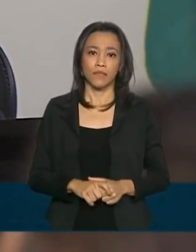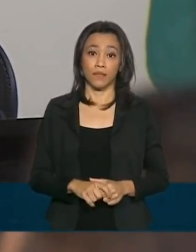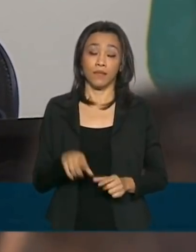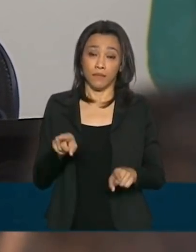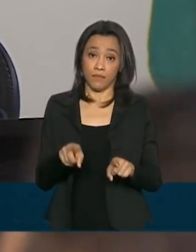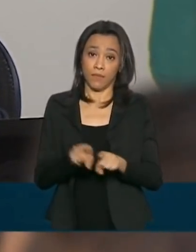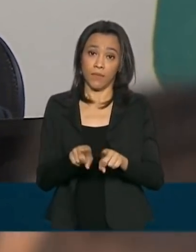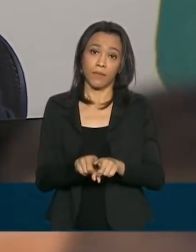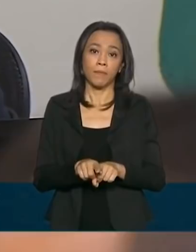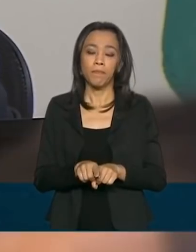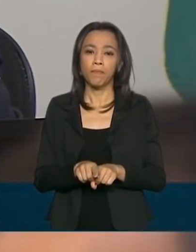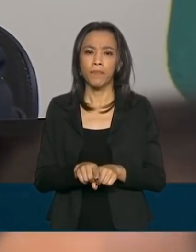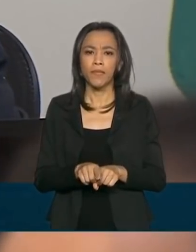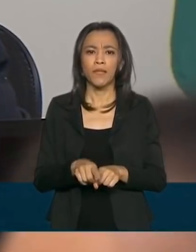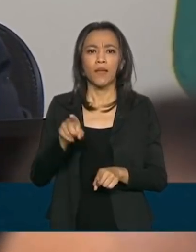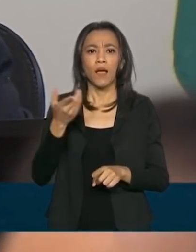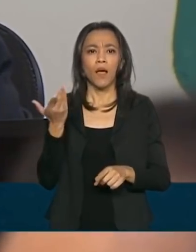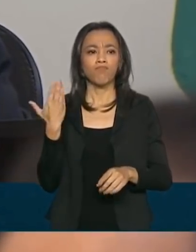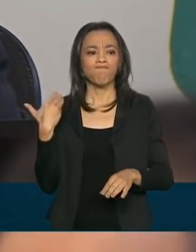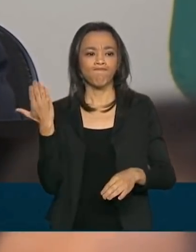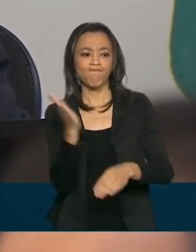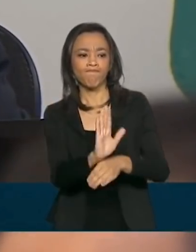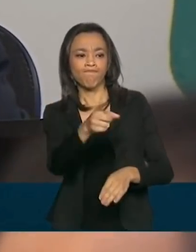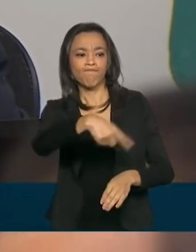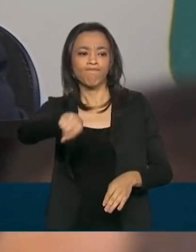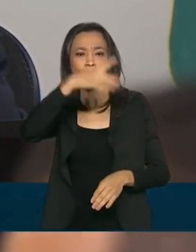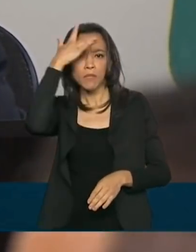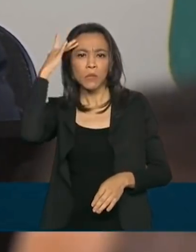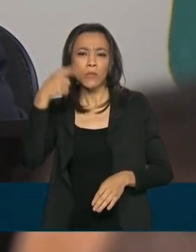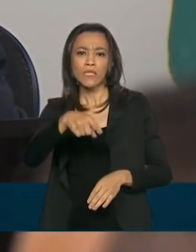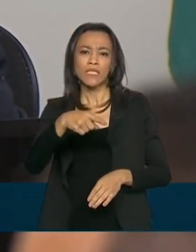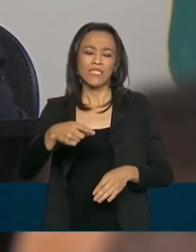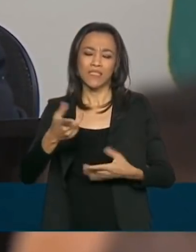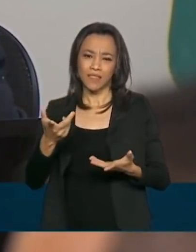que são afetados por essa crise aqui, que nós não sabemos ainda